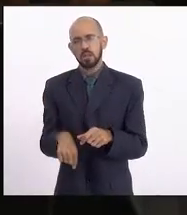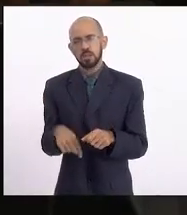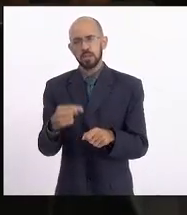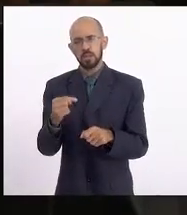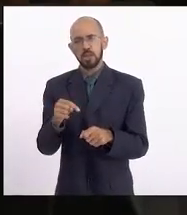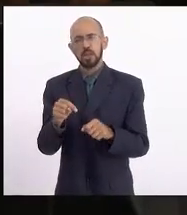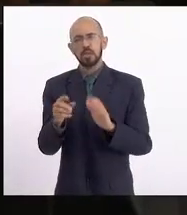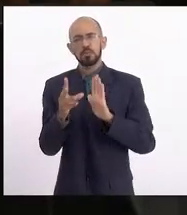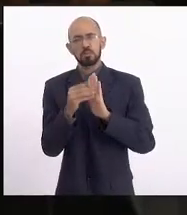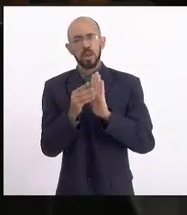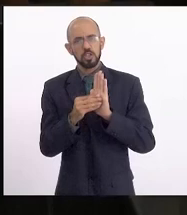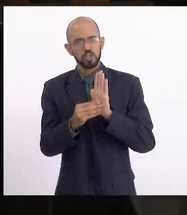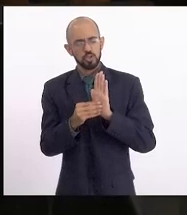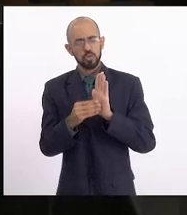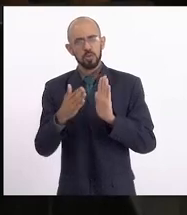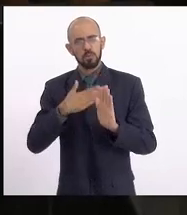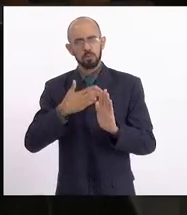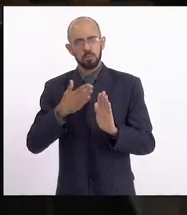meu registro,